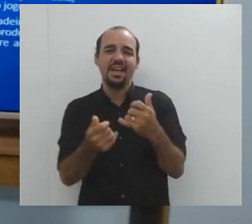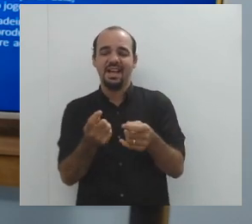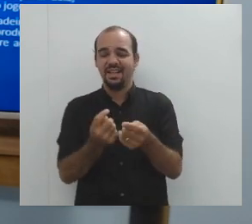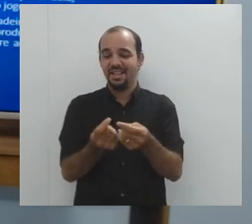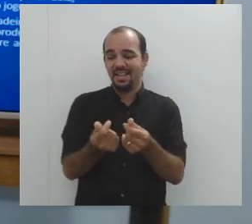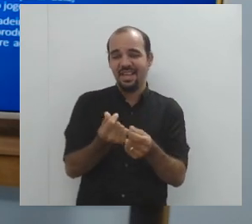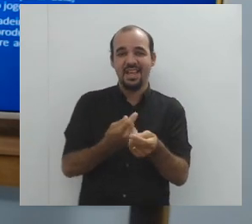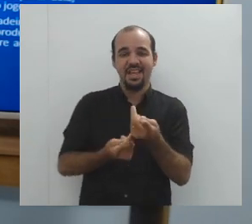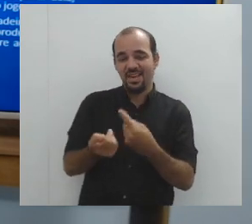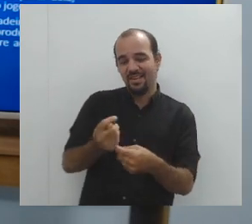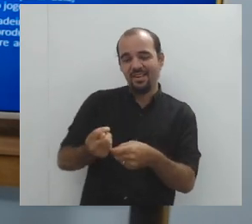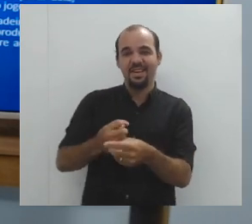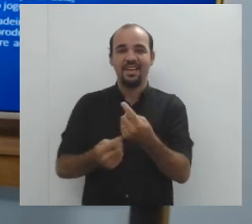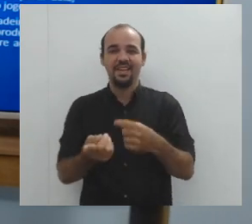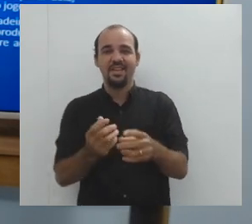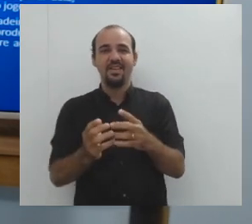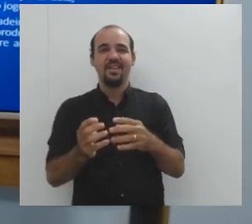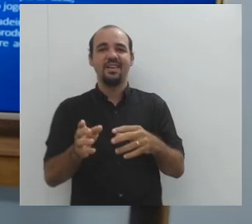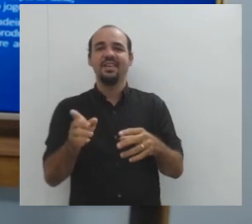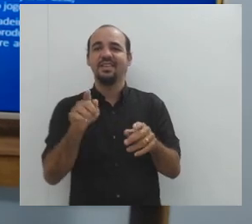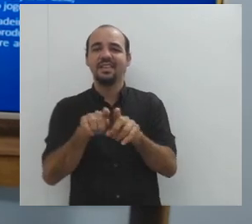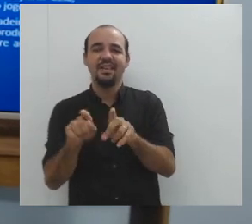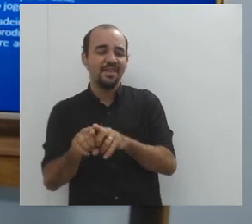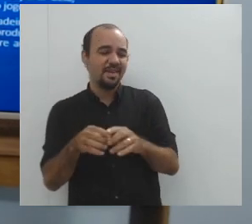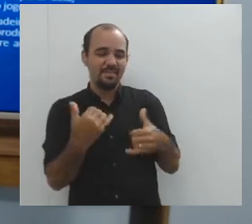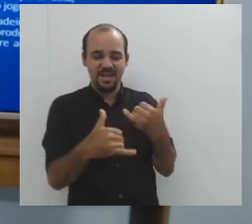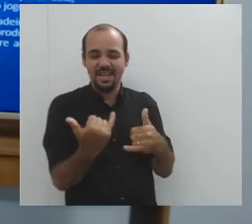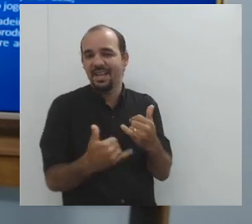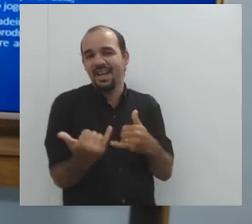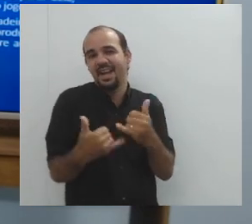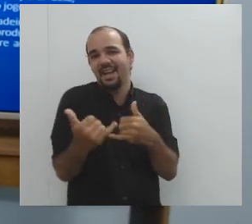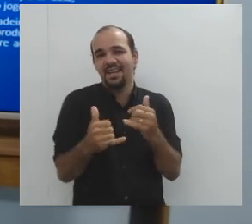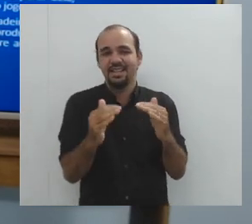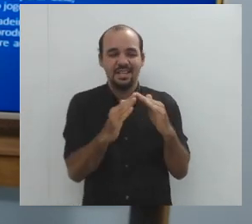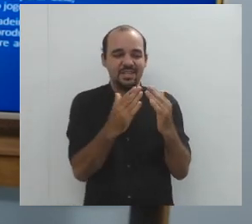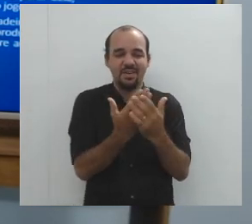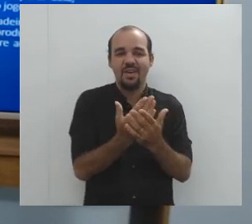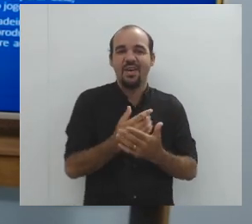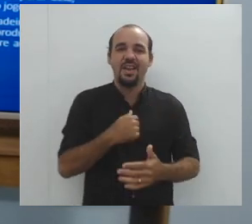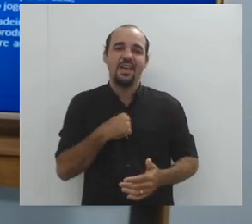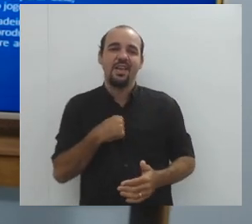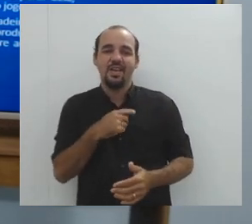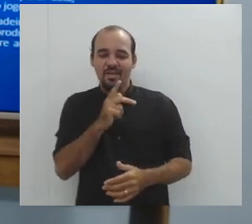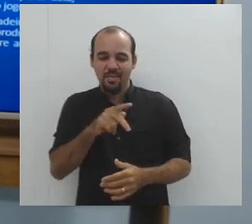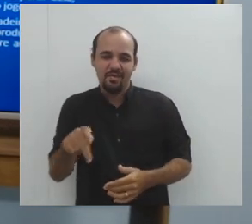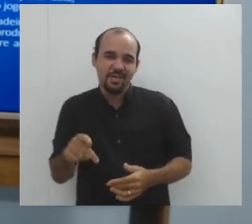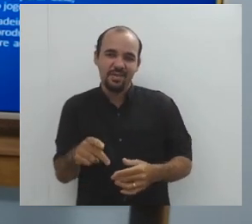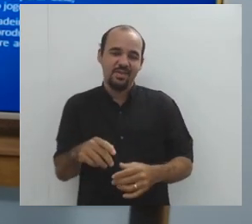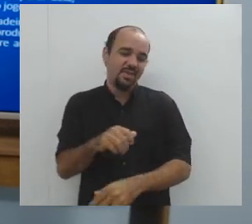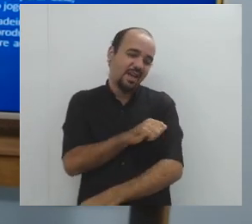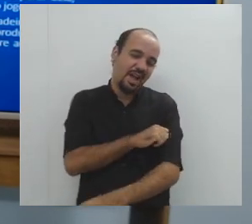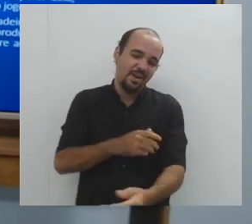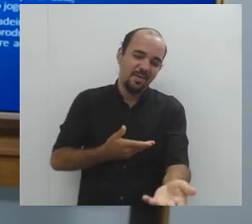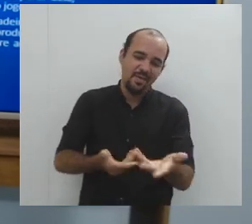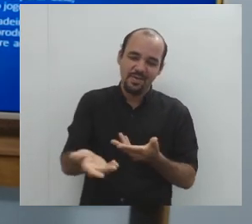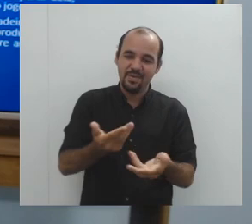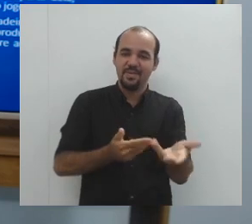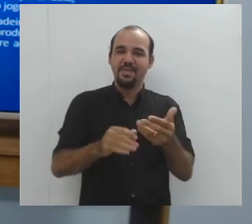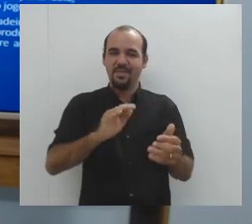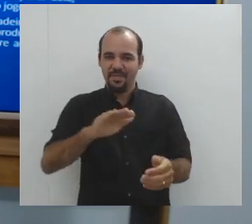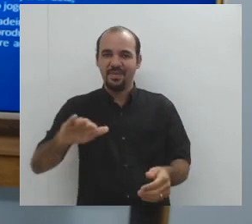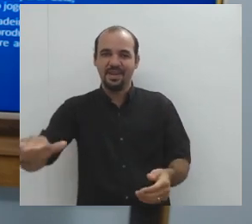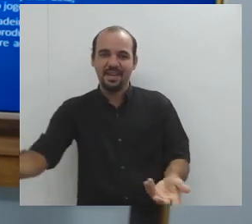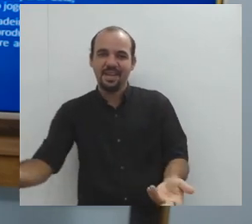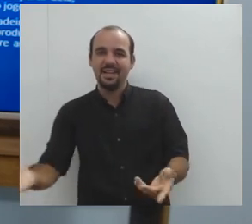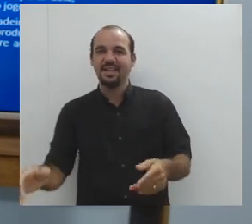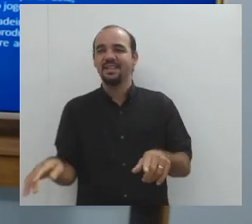do professor, do aluno, que ela escuta comentários e muitas vezes vivencia, né, com o amadurecimento, em casa, as relações